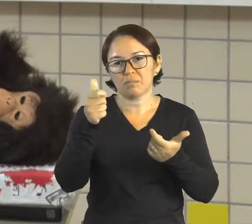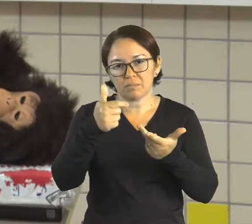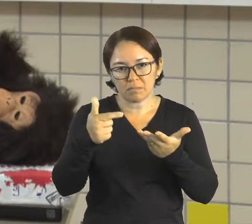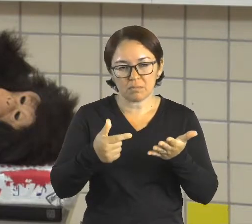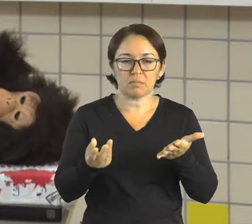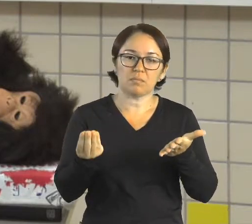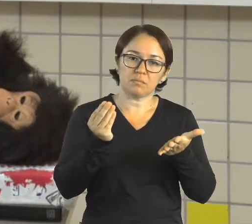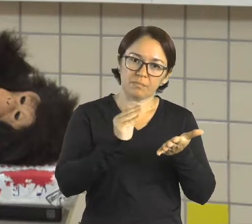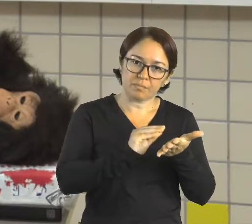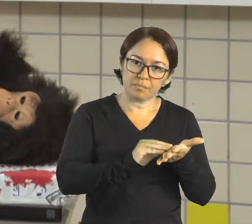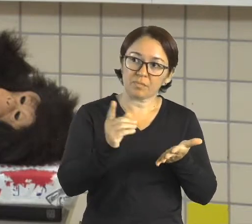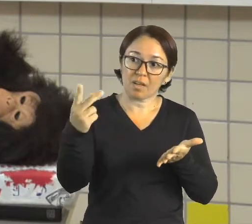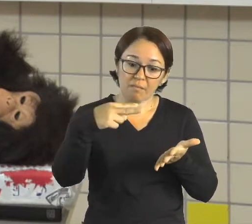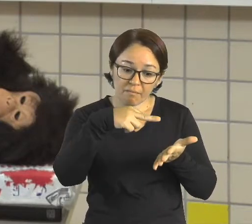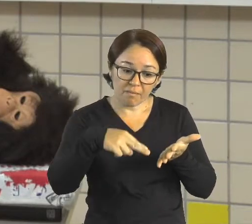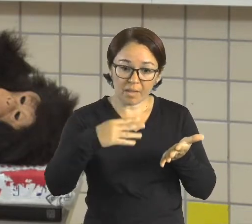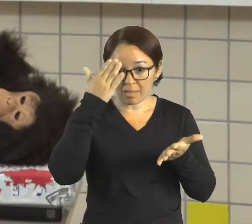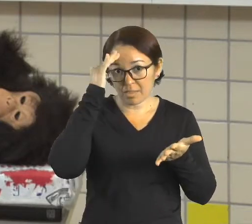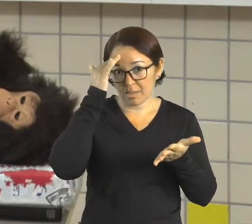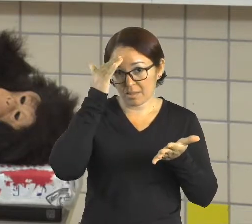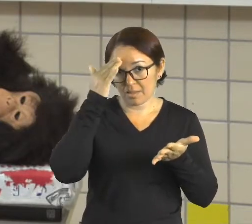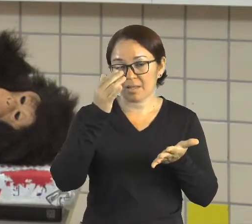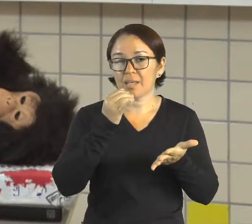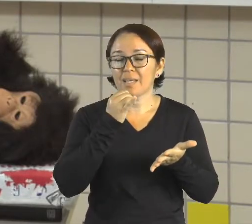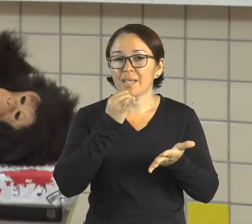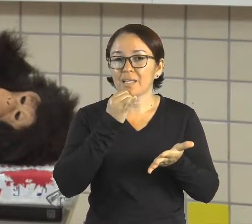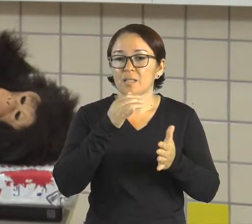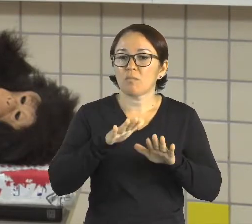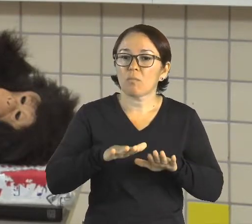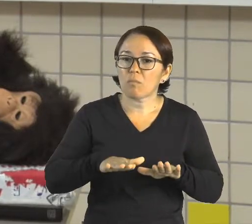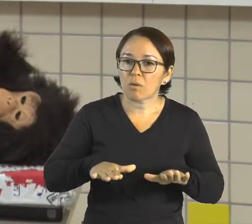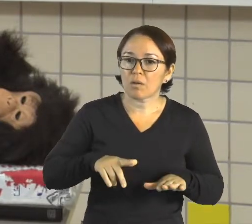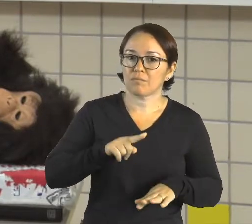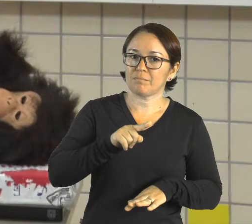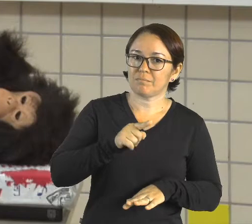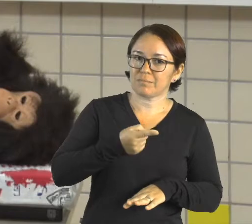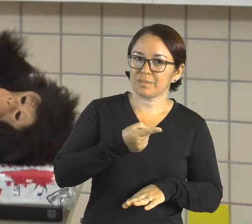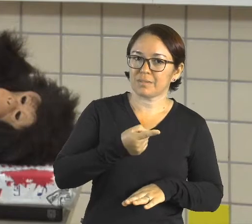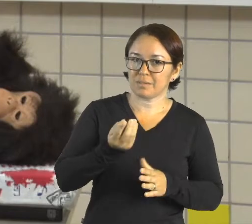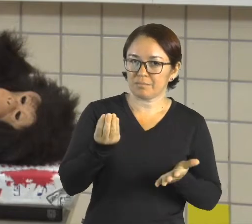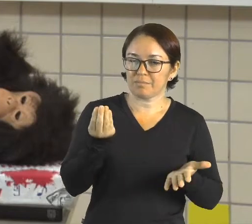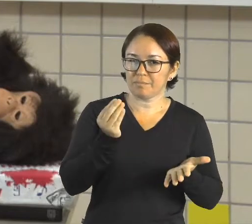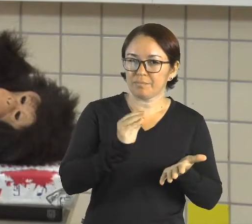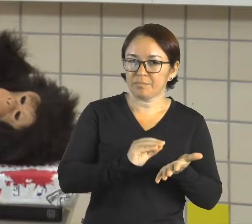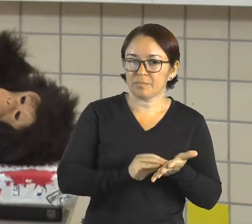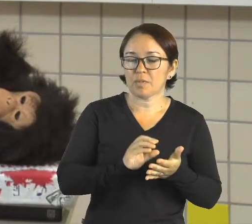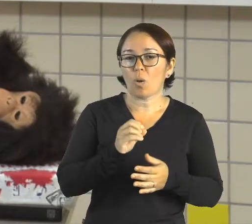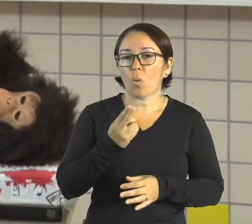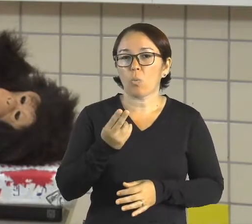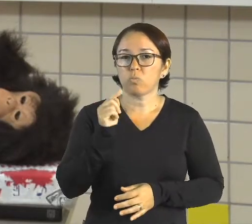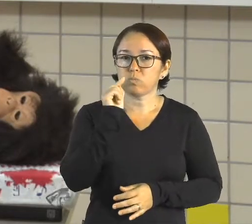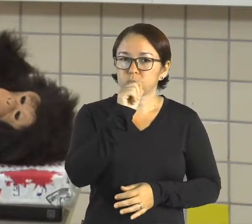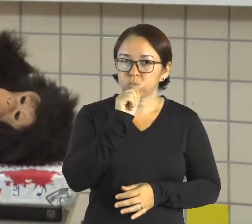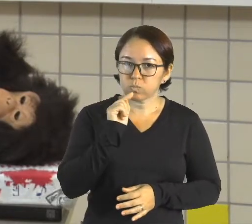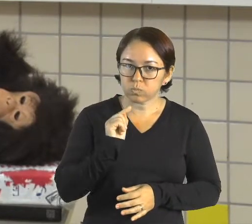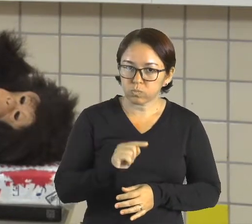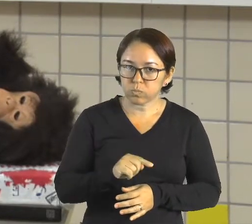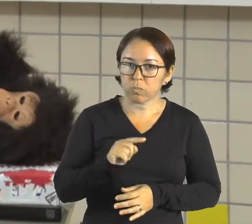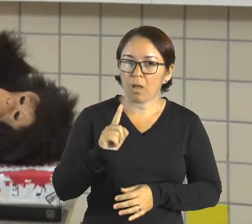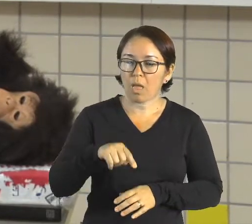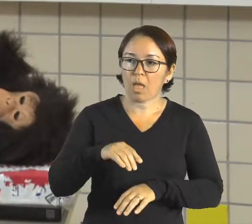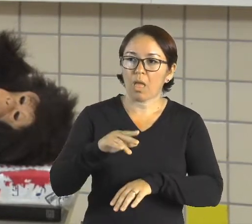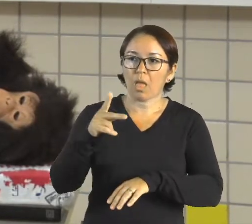uma vírgula, eu vou dar uma pausa. Se é 2 pontos, eu vou estar dizendo que tem algo a seguir, por exemplo, ele disse. Se é um ponto